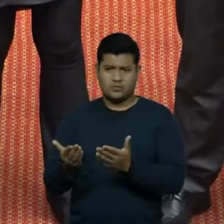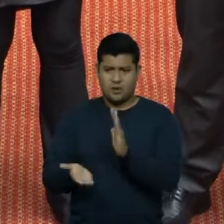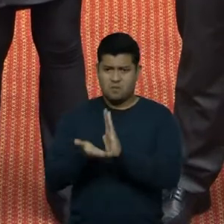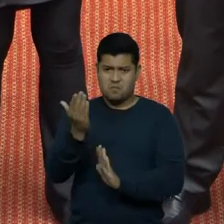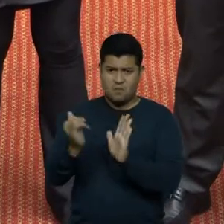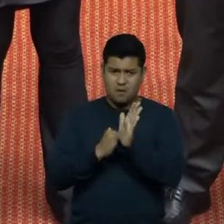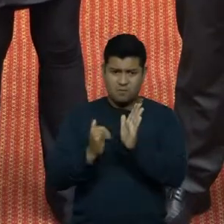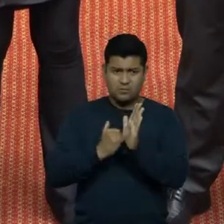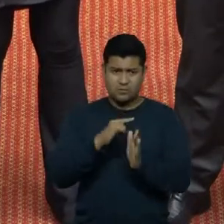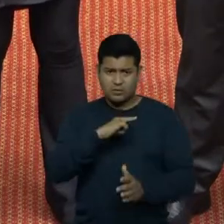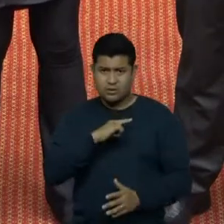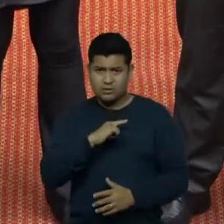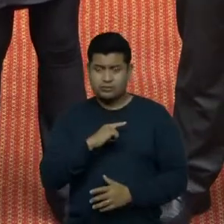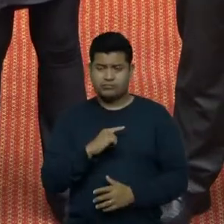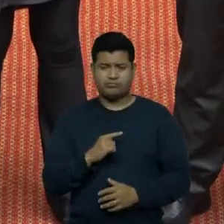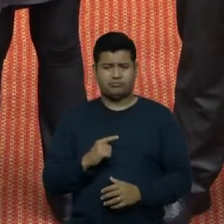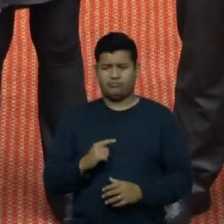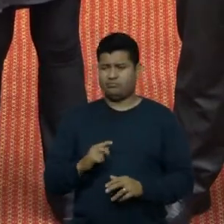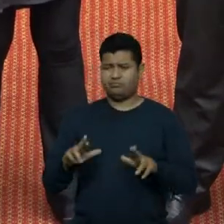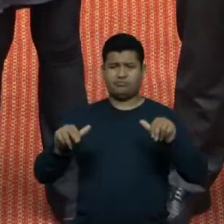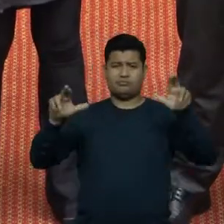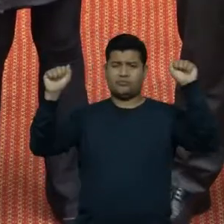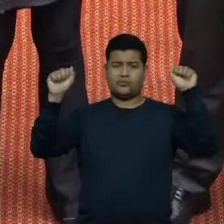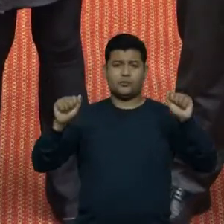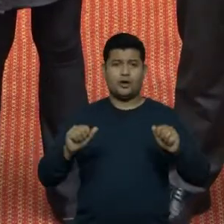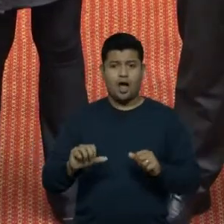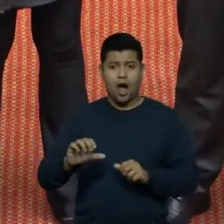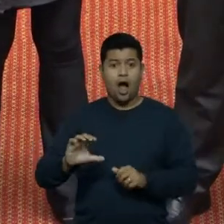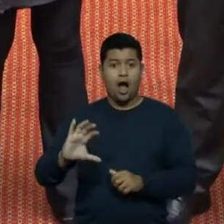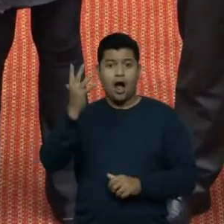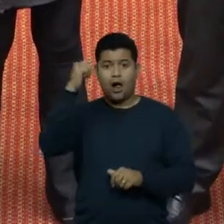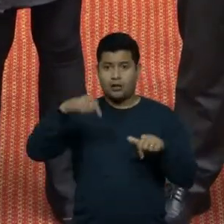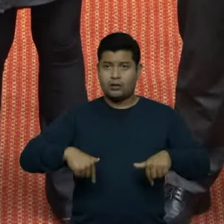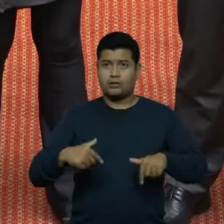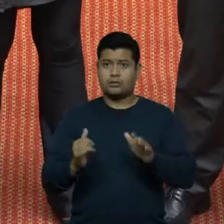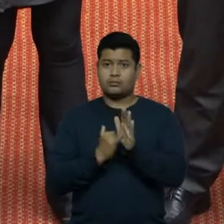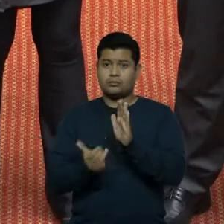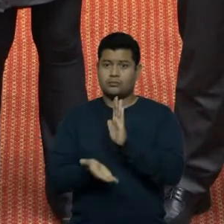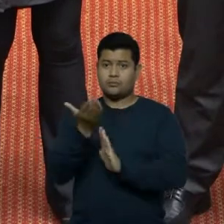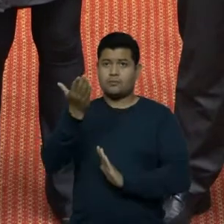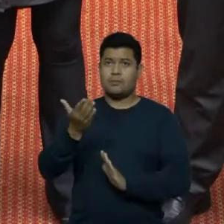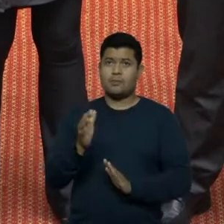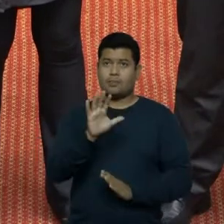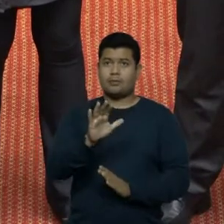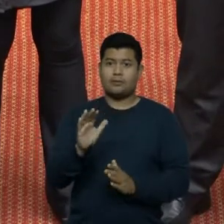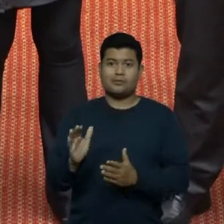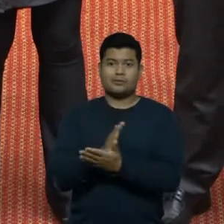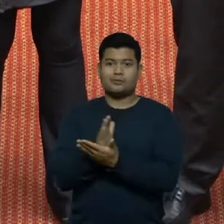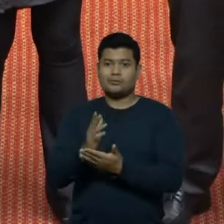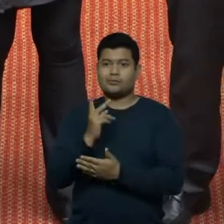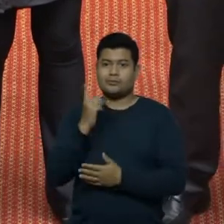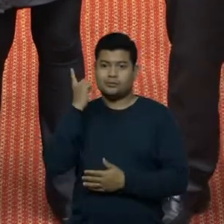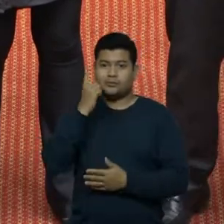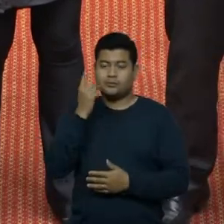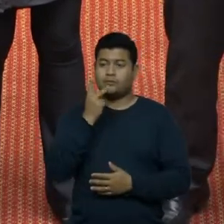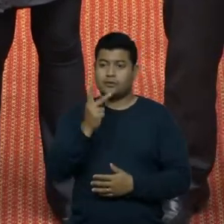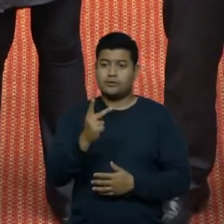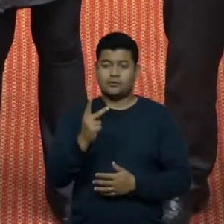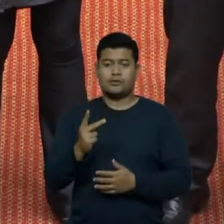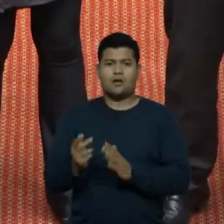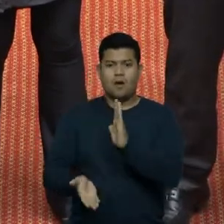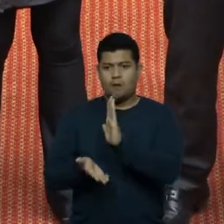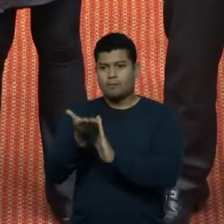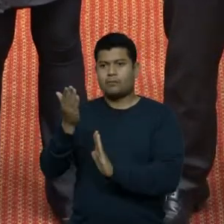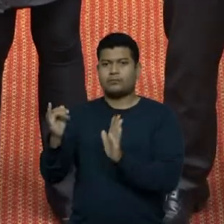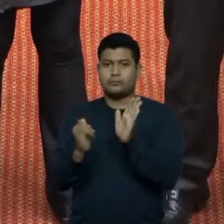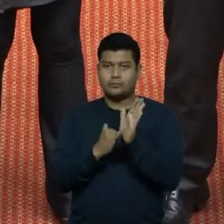e não aconteceu aumento de impostos aqui mas deputados saíram daqui passando para a população aumento de impostos e aí